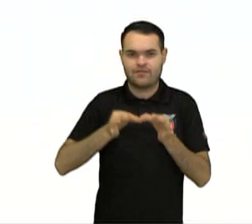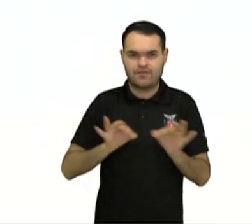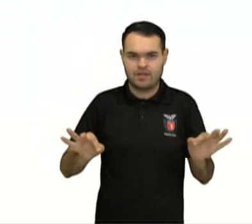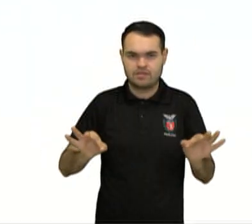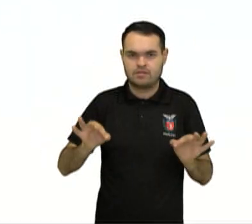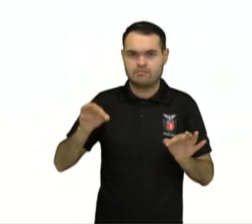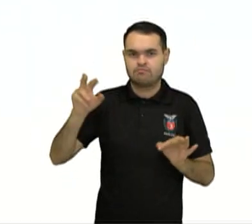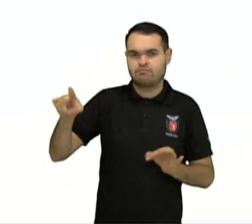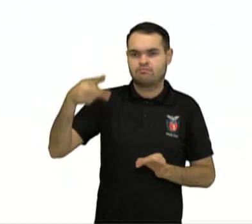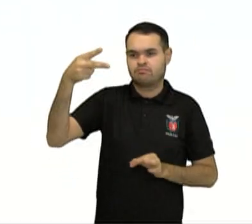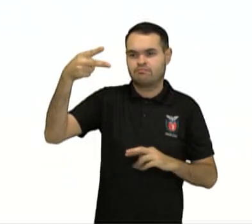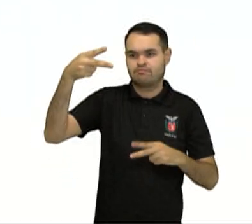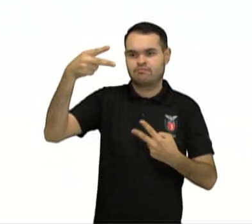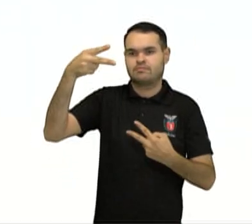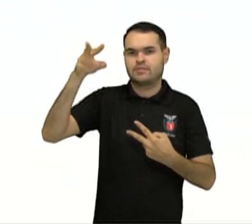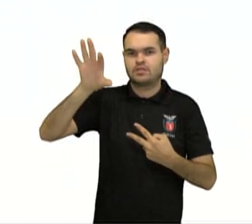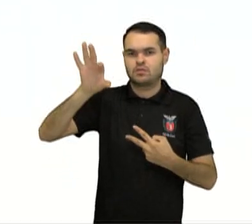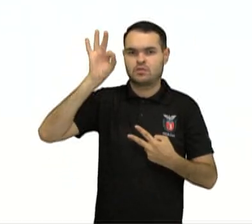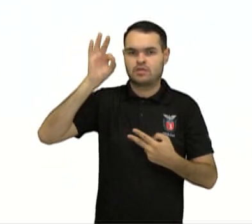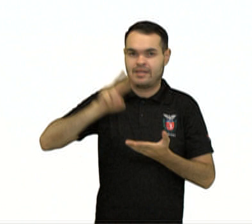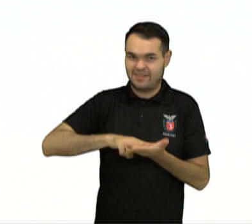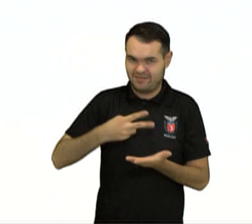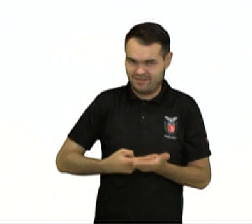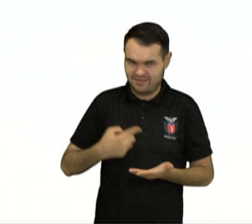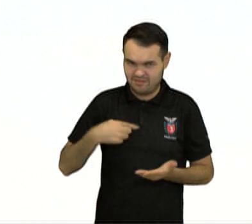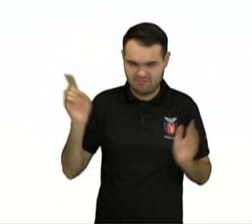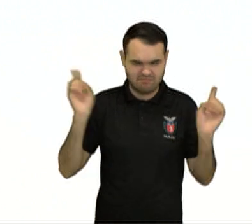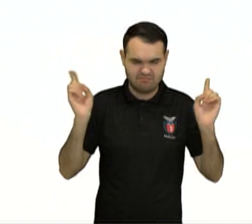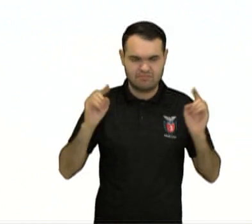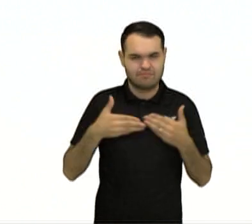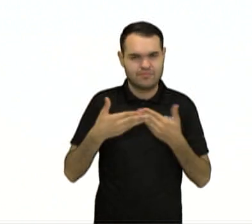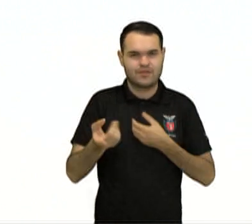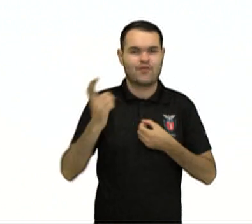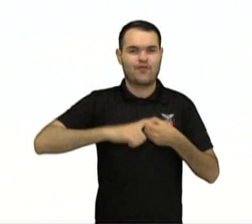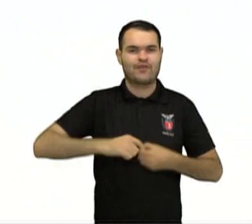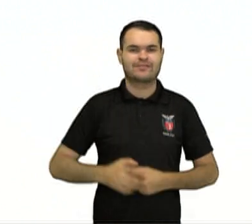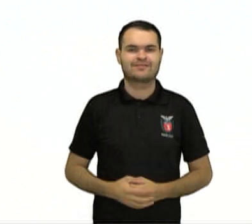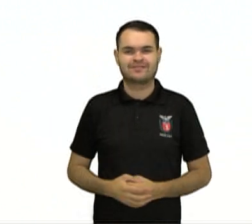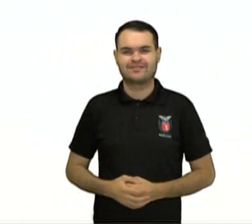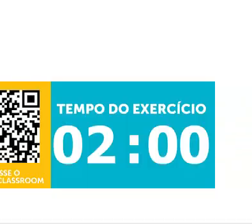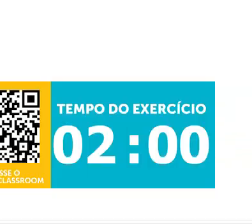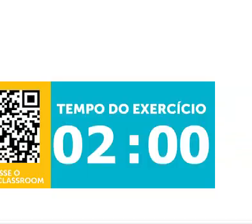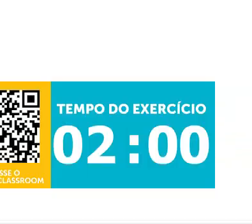alternativa correta. Não vou traduzir. Façam aí que eu já volto.